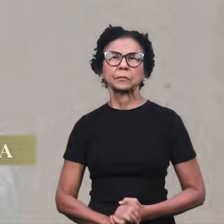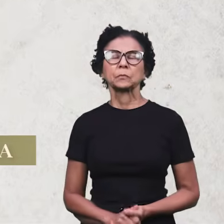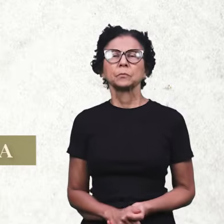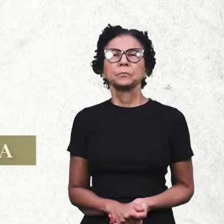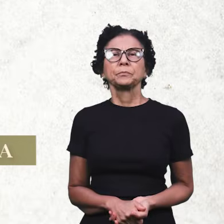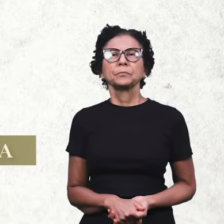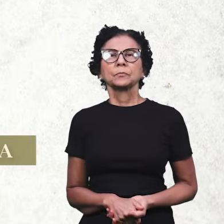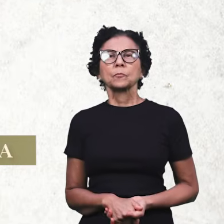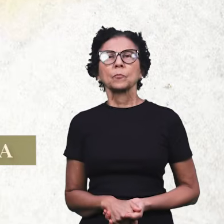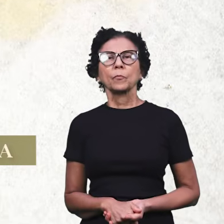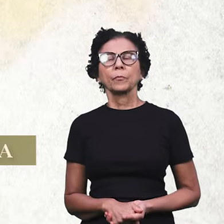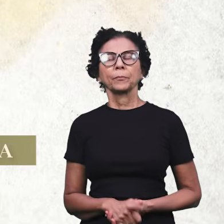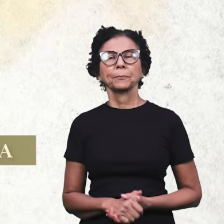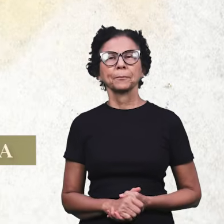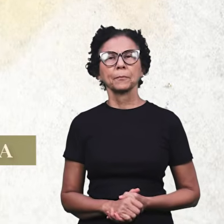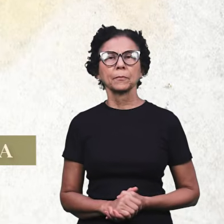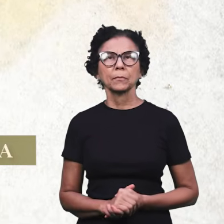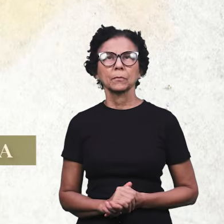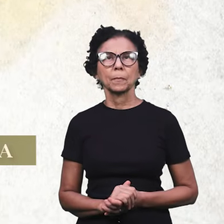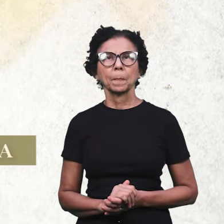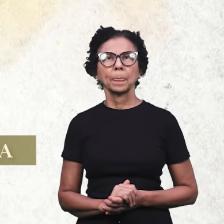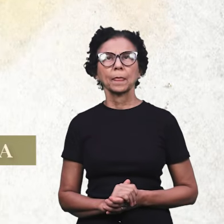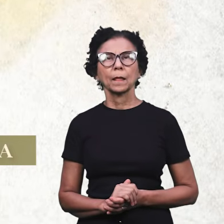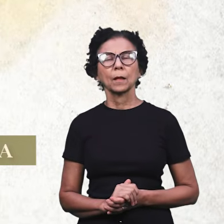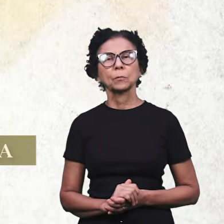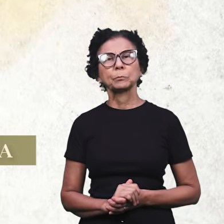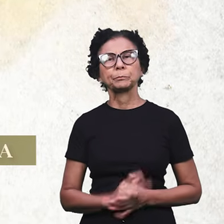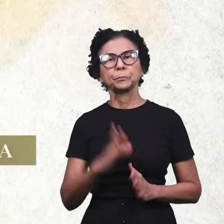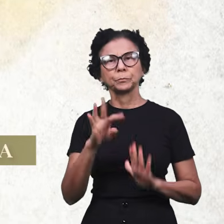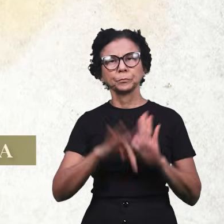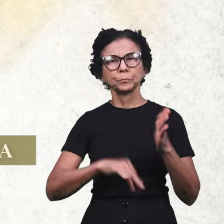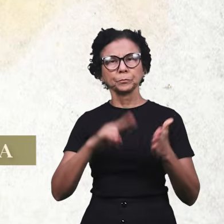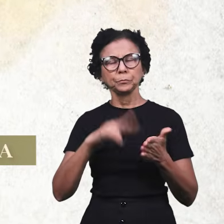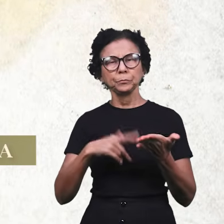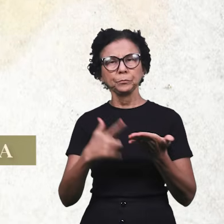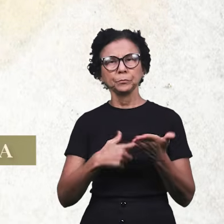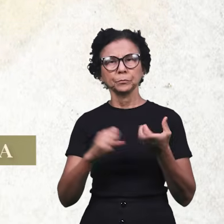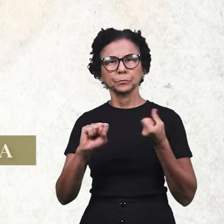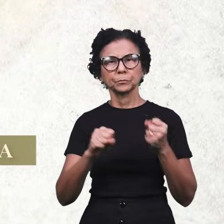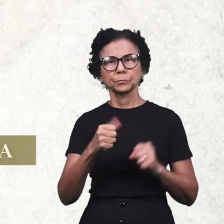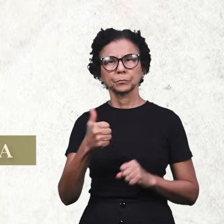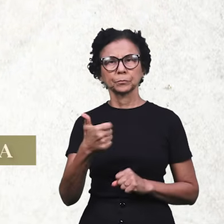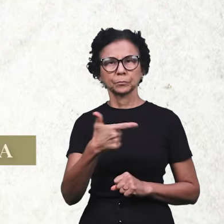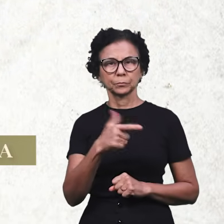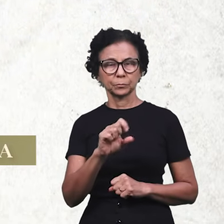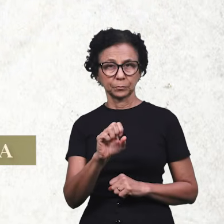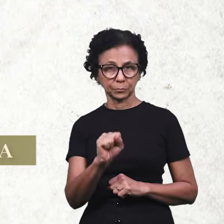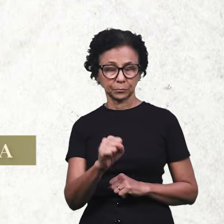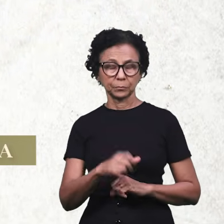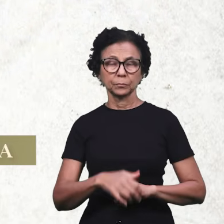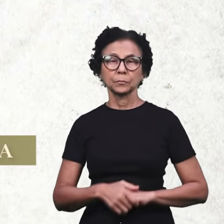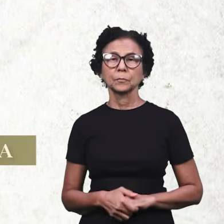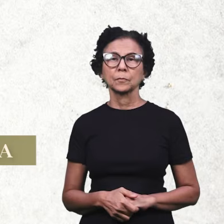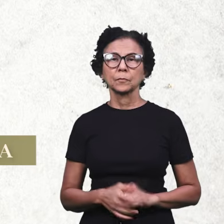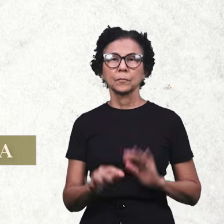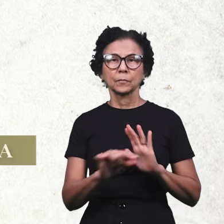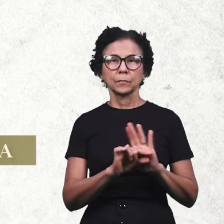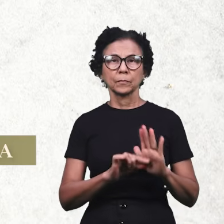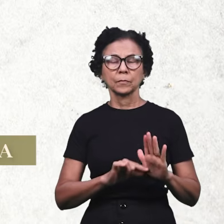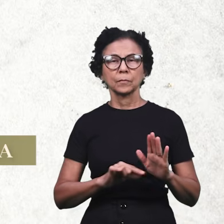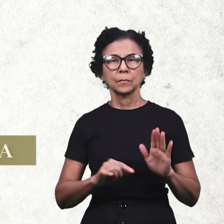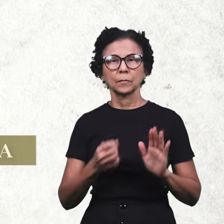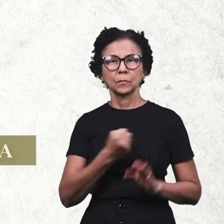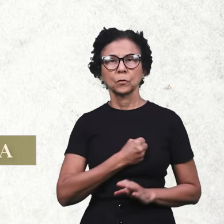assim: Bem-aventurado aquele que teme ao Senhor e anda nos seus caminhos, pois comerás o trabalho das